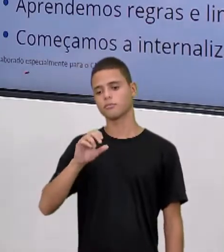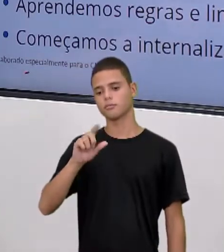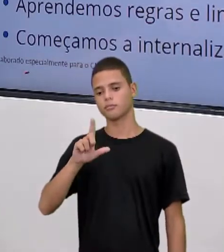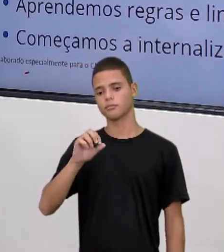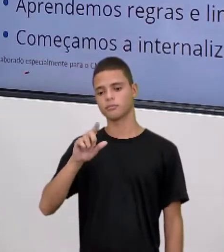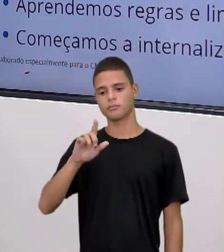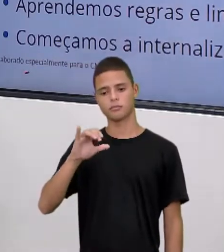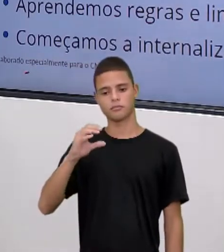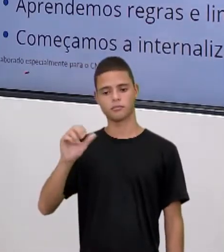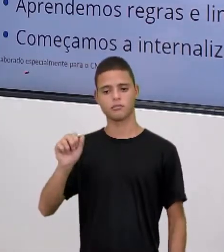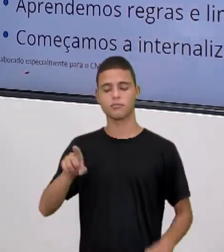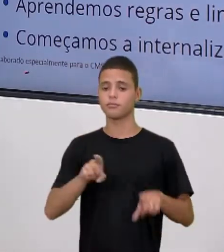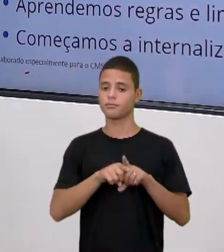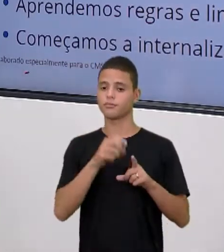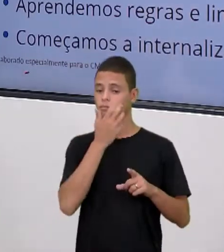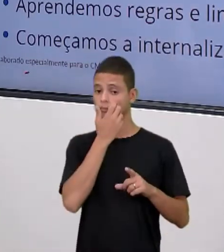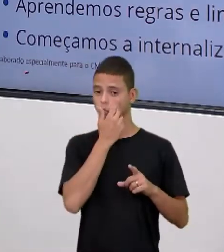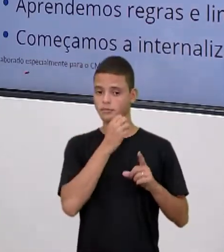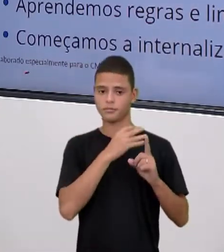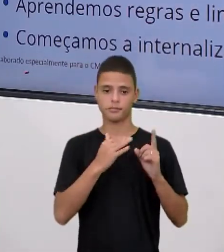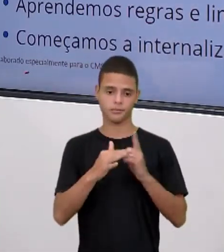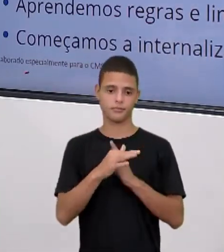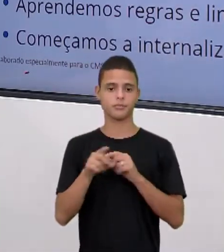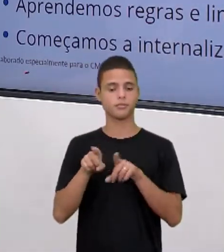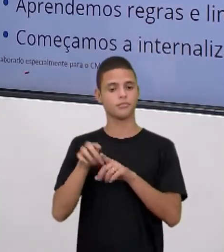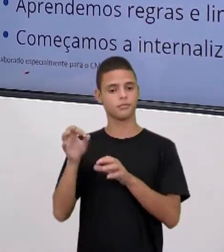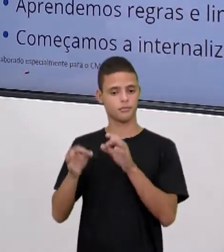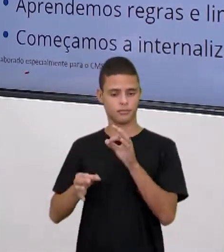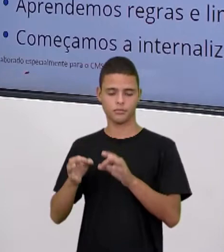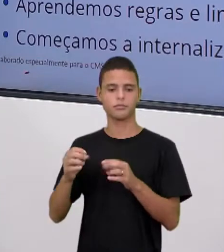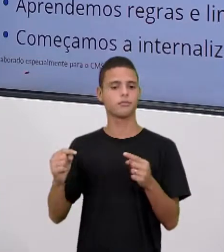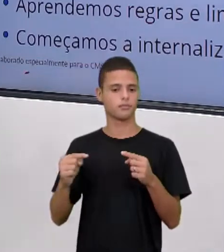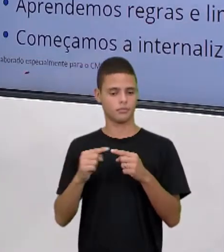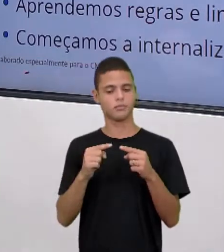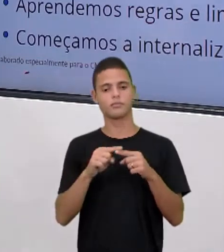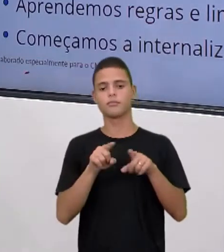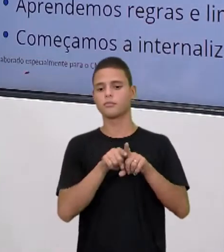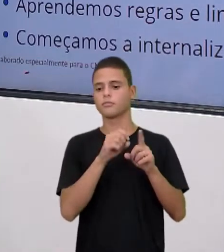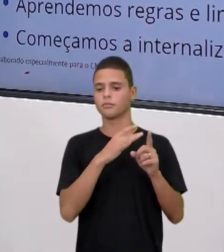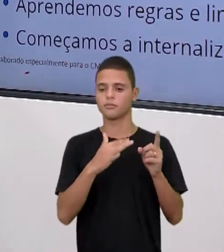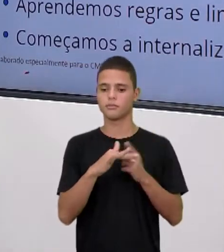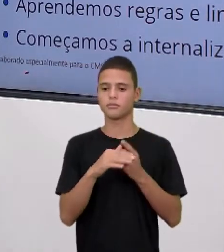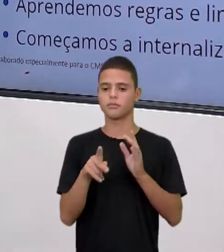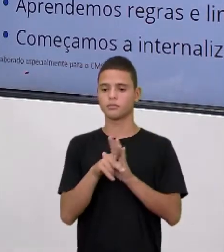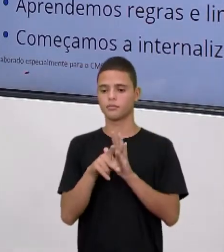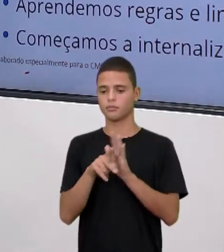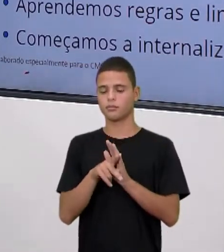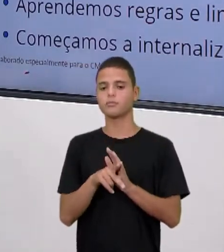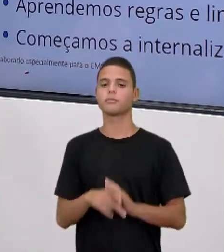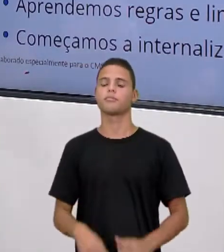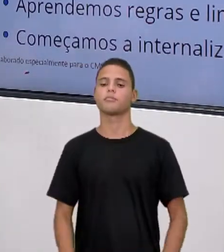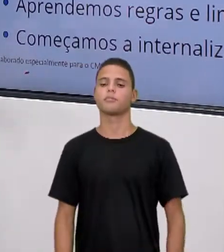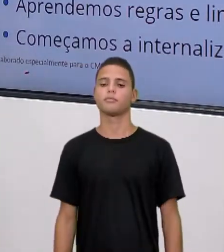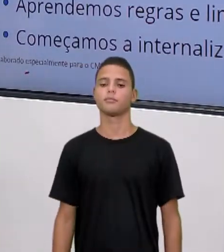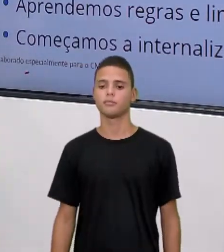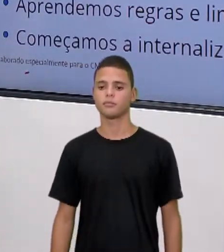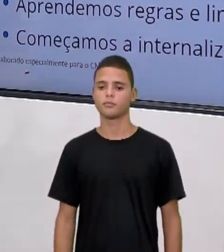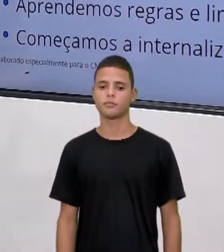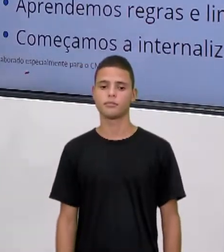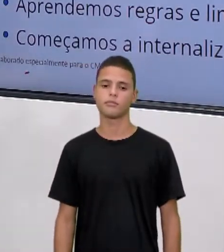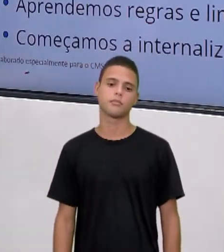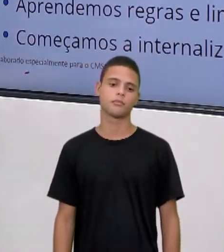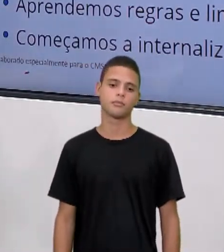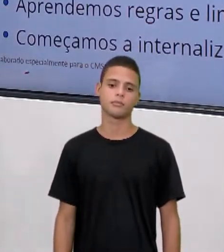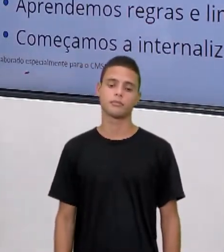eu vou até colocar o jurídico um pouco dentro do social, porque é como a própria sociedade entende, né, essas pessoas. Mas